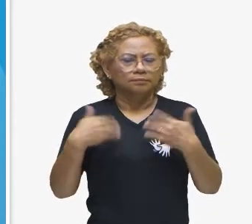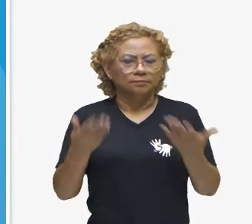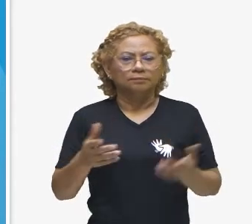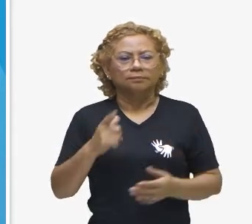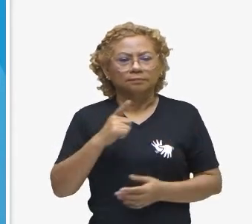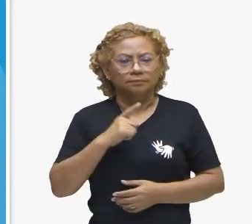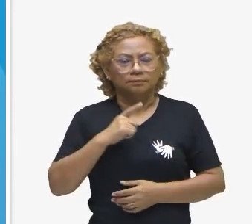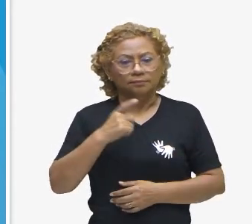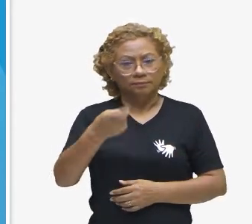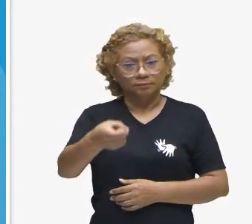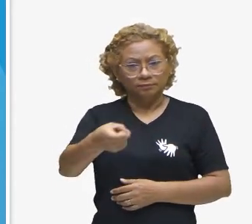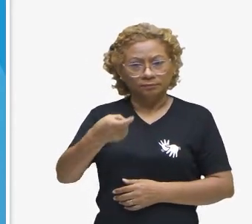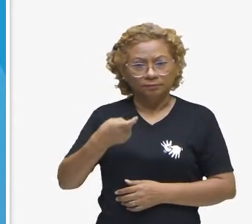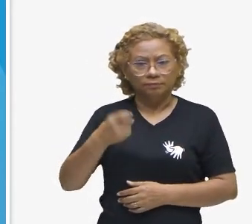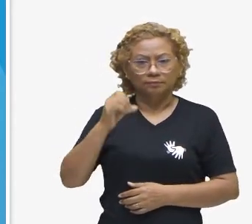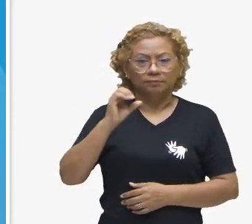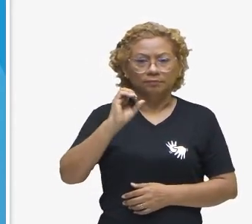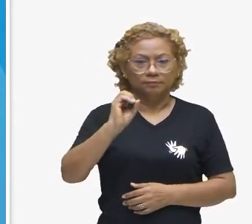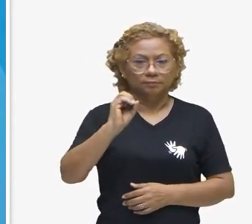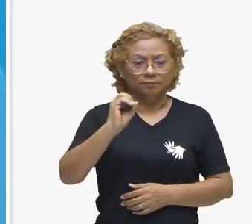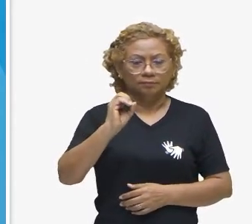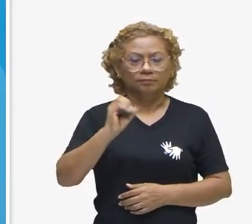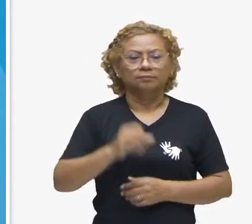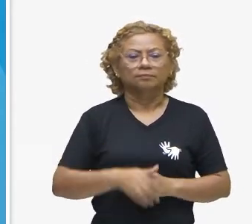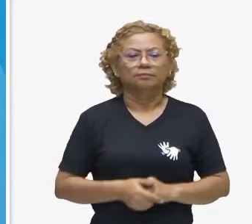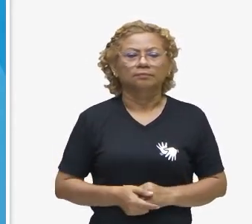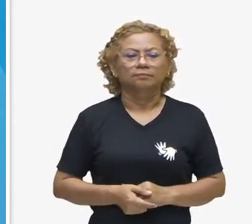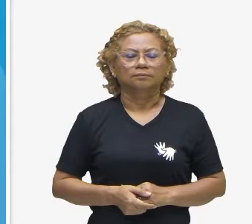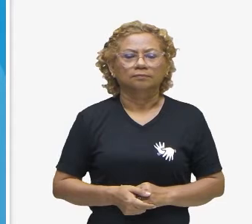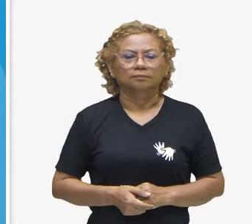x igual a 0, ó,